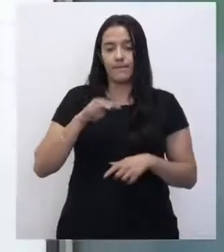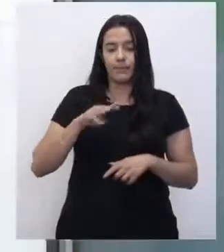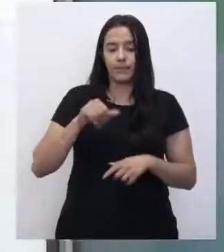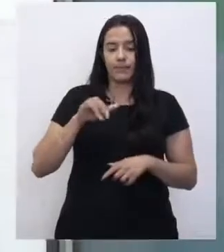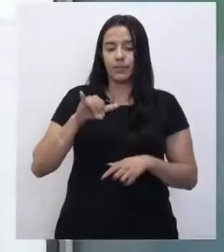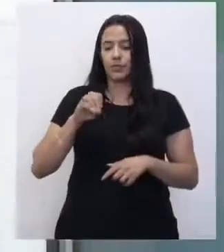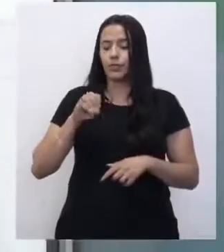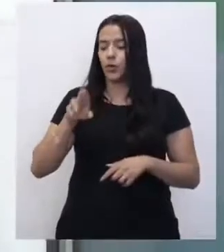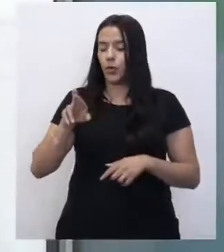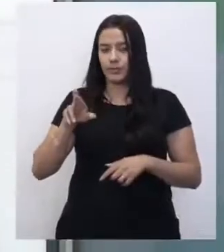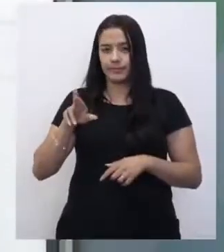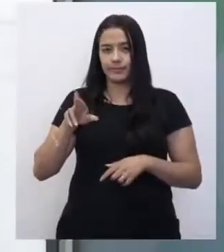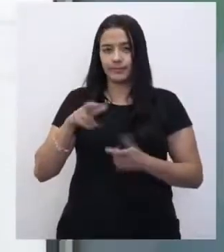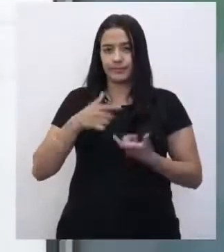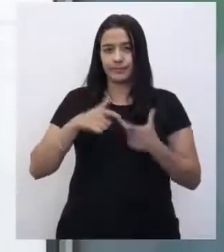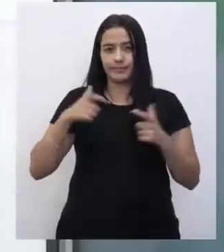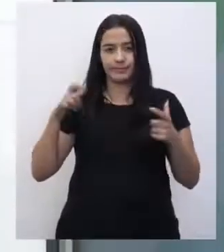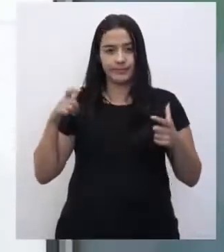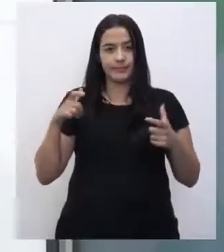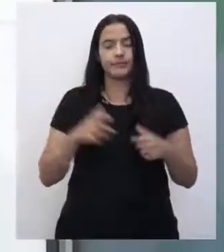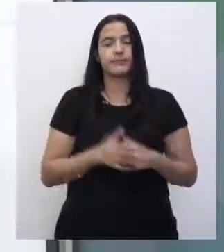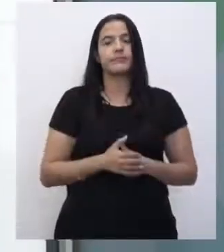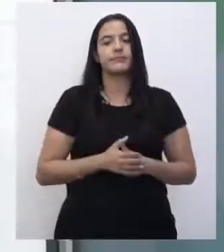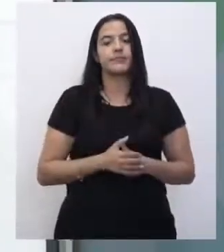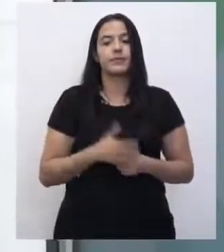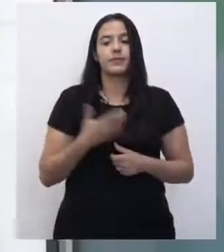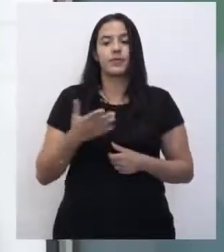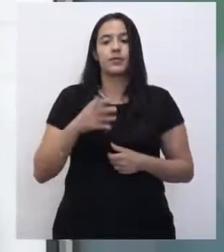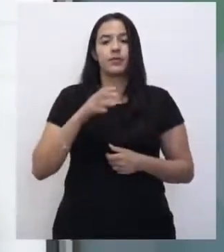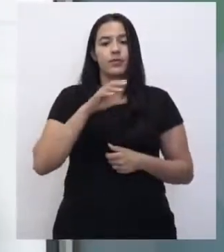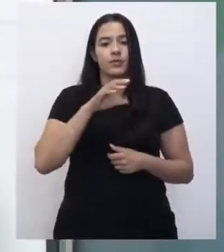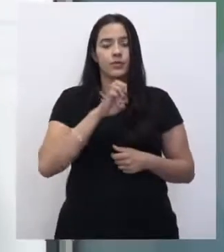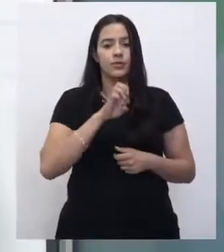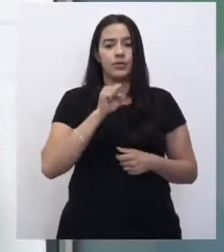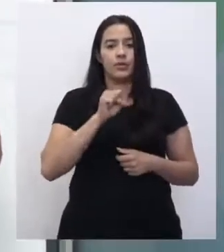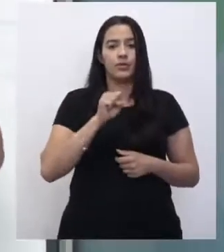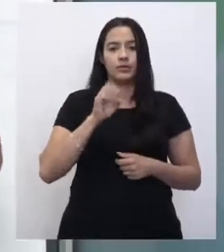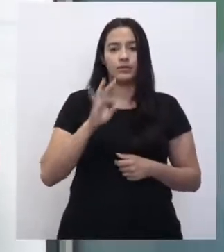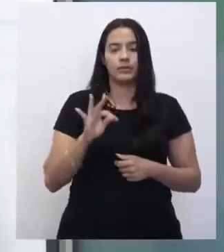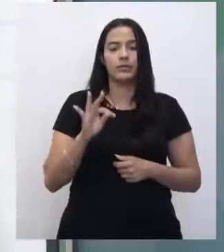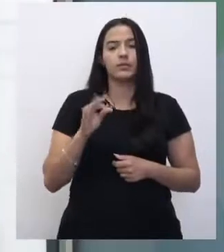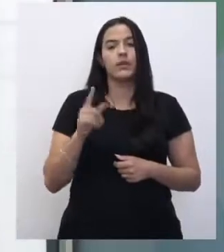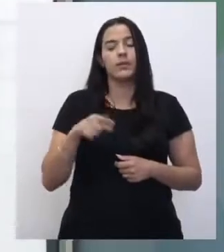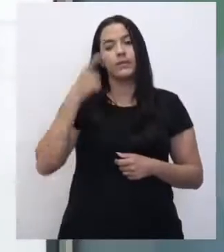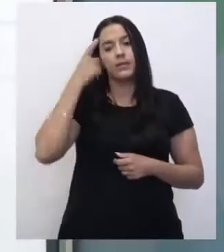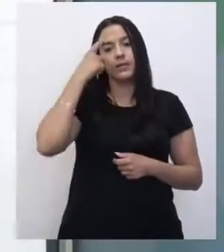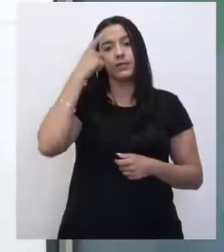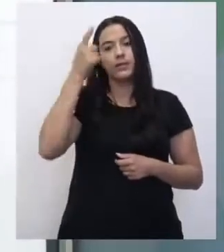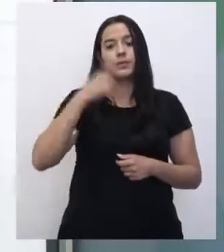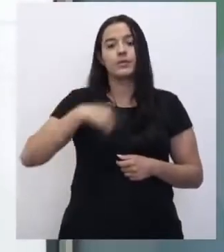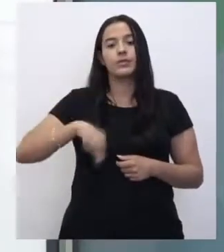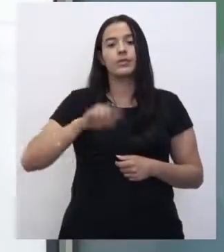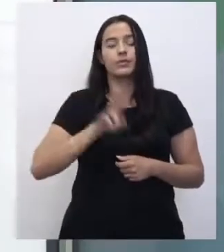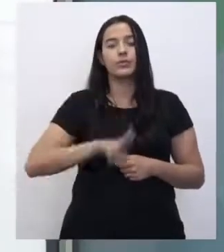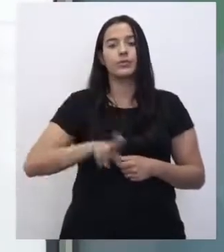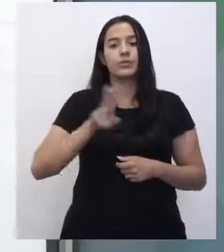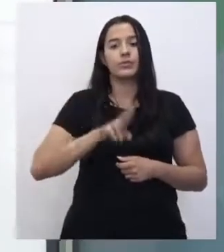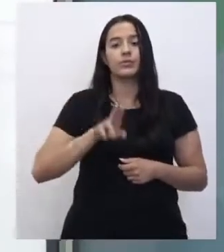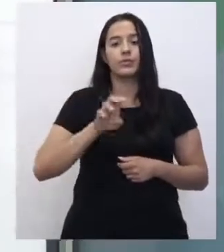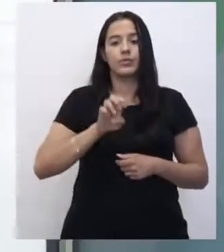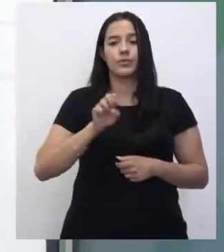ideia é essa. Então, esse EST que a gente acrescentou ali no final do large é para lembrar que a gente usa o EST para